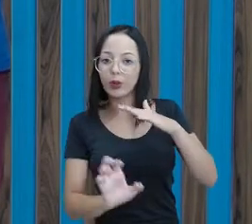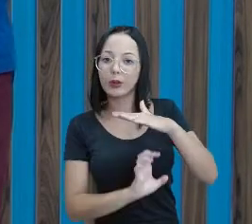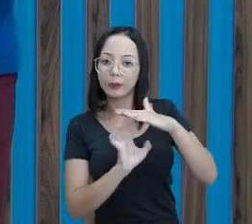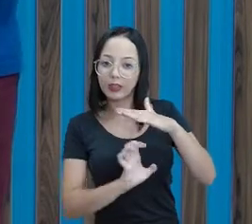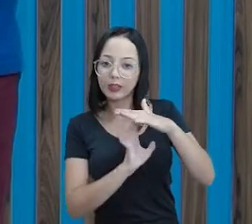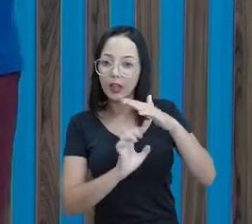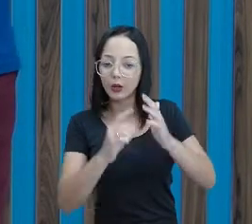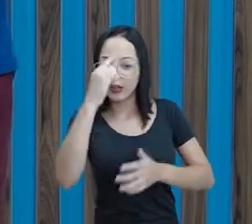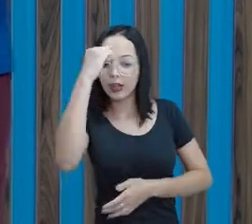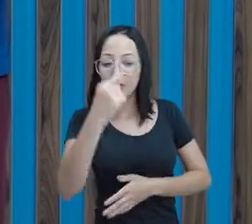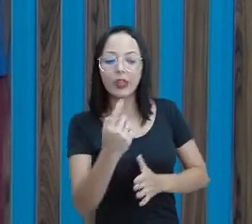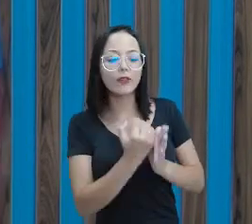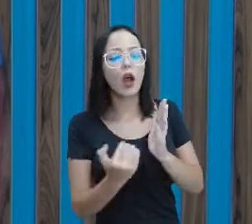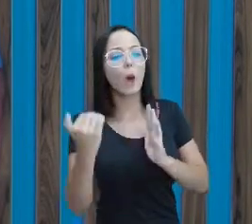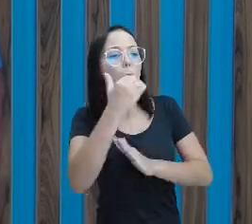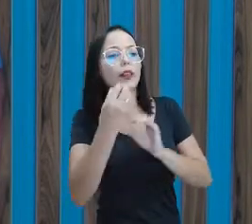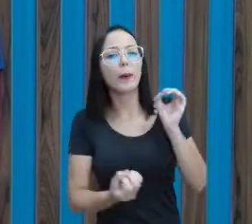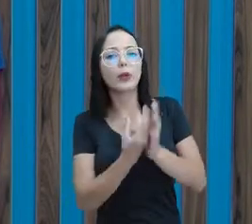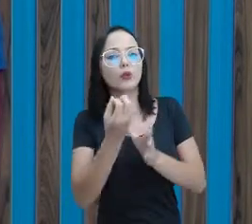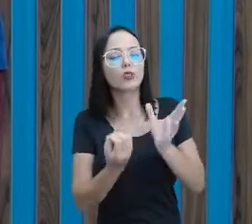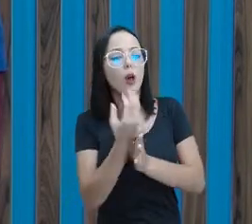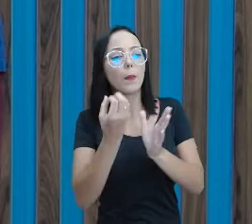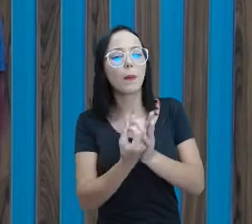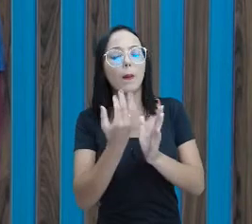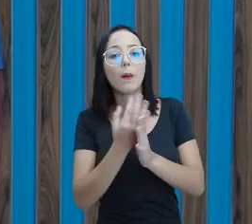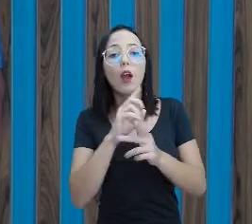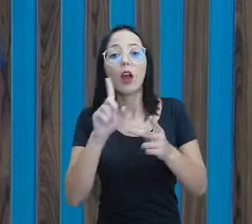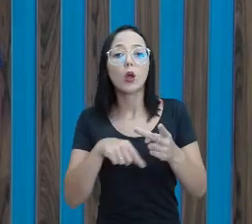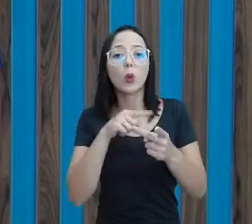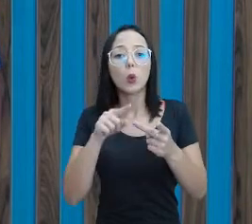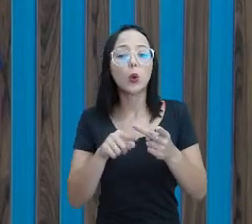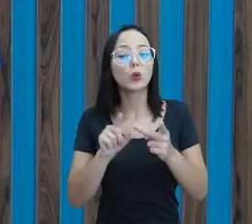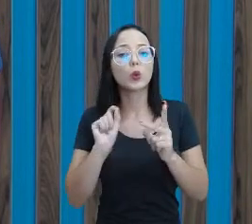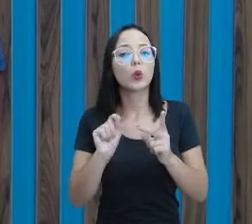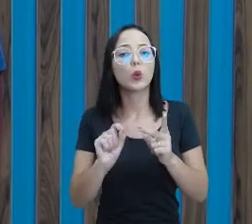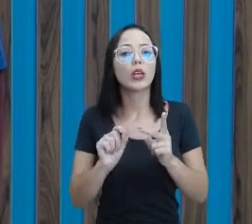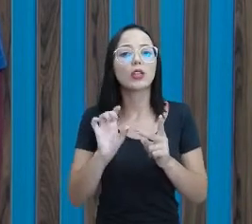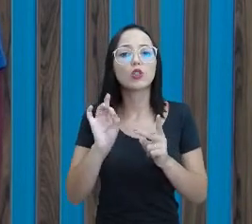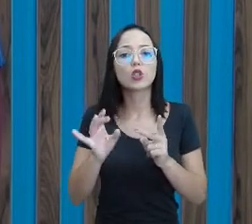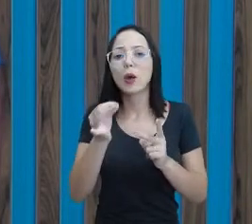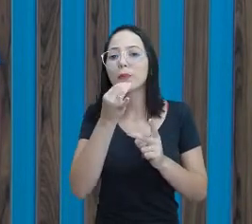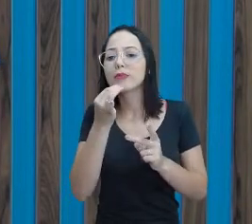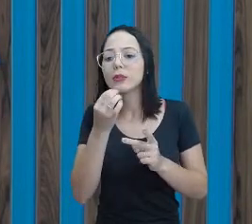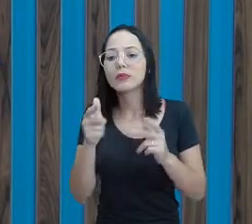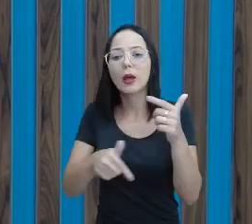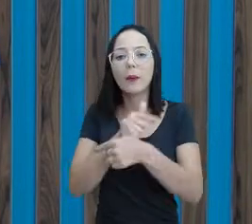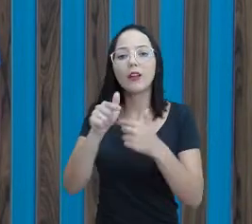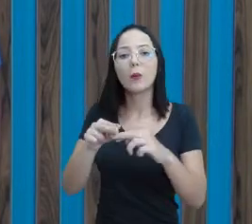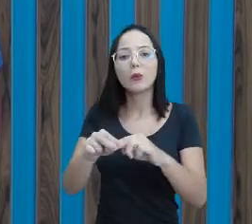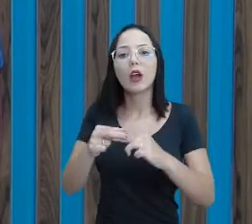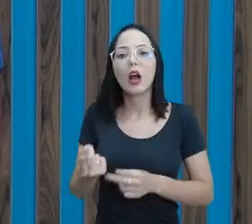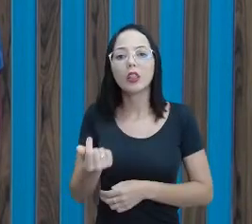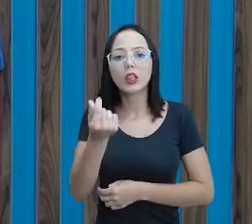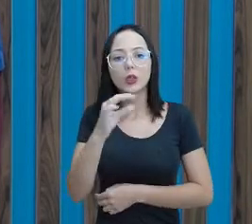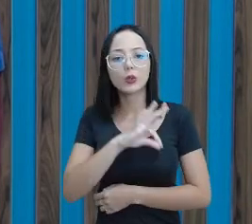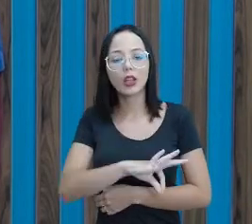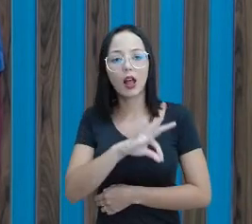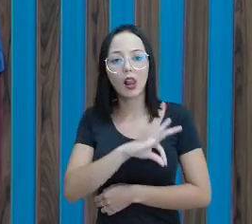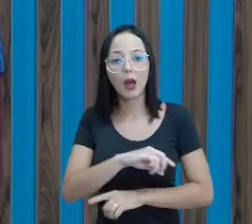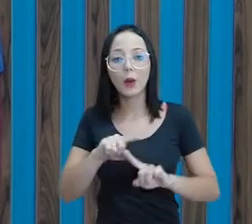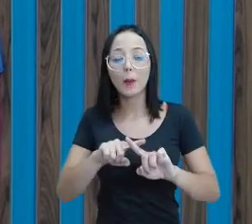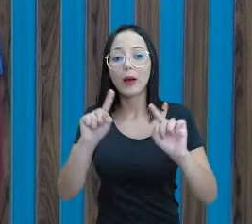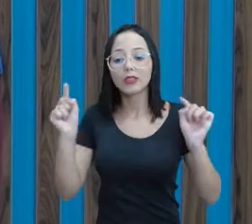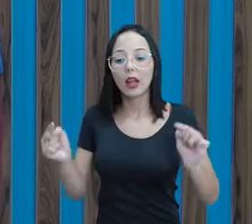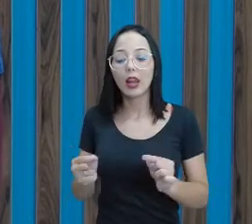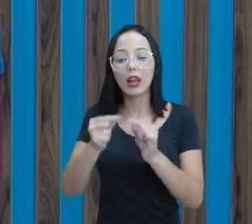que mandava aumenta a produção, e o operário que simplesmente executava pelo salário. Mas o salário era vinculado